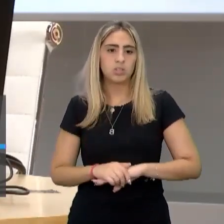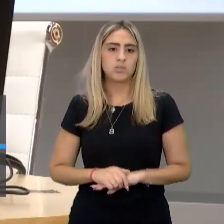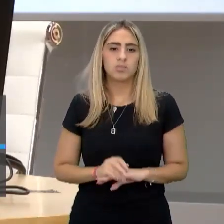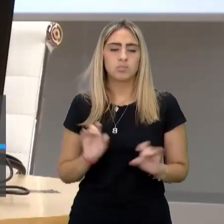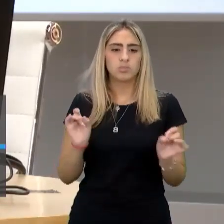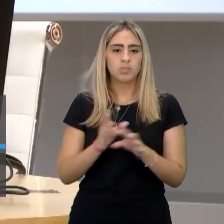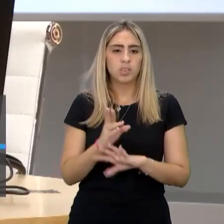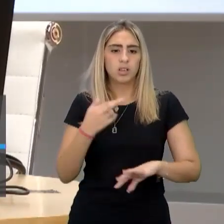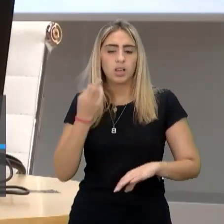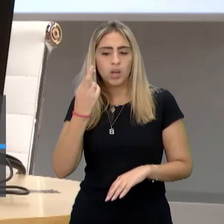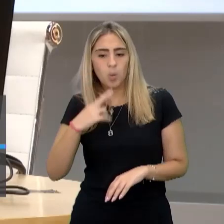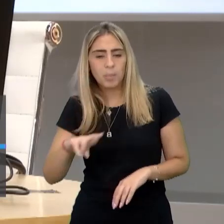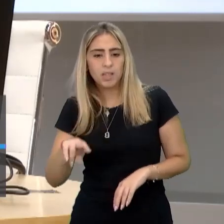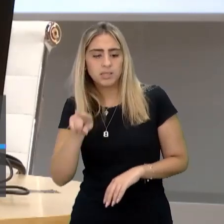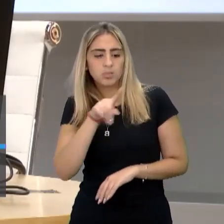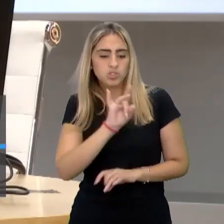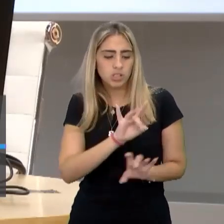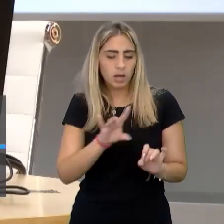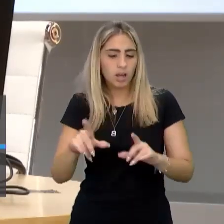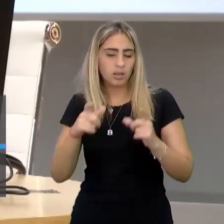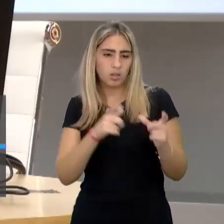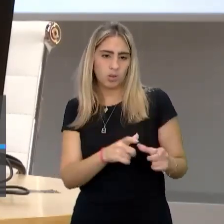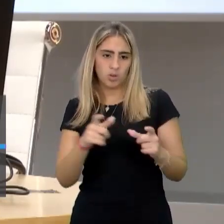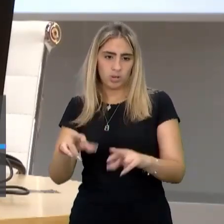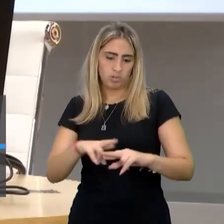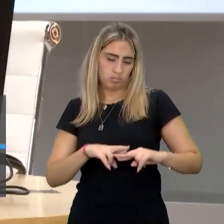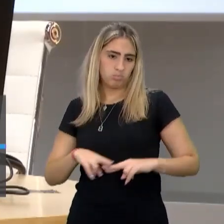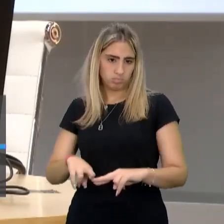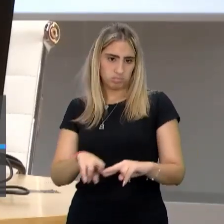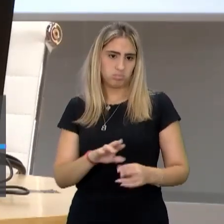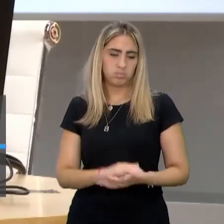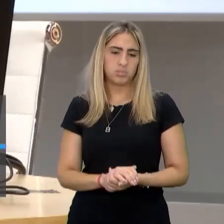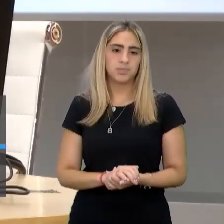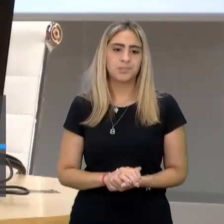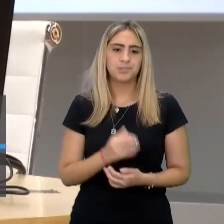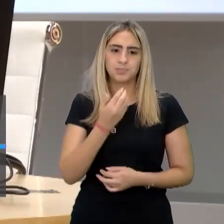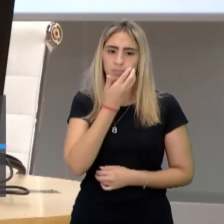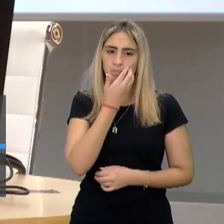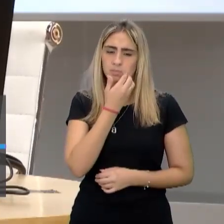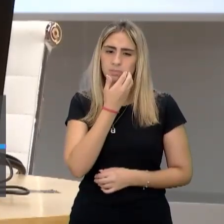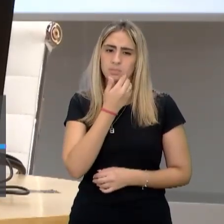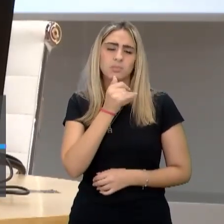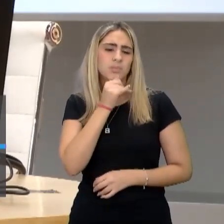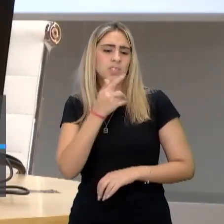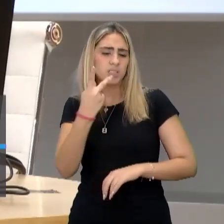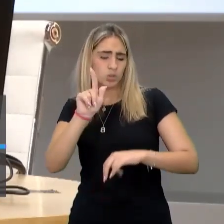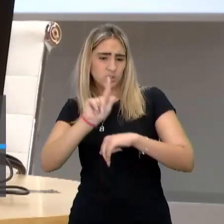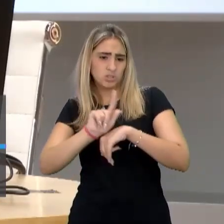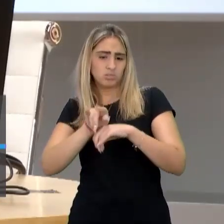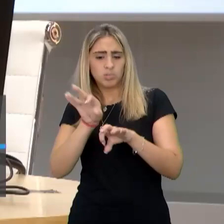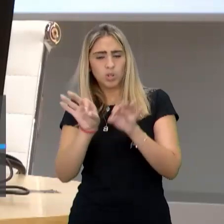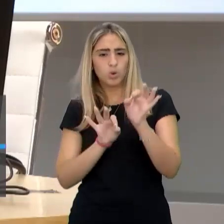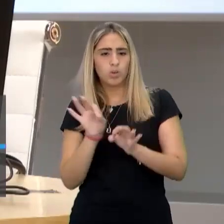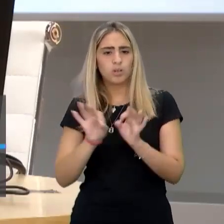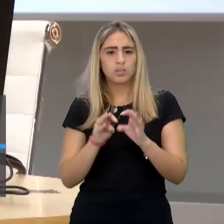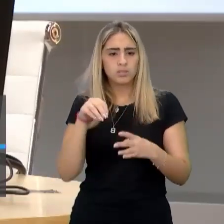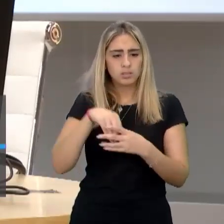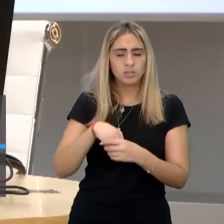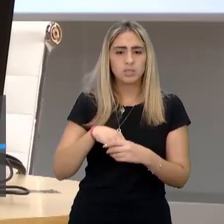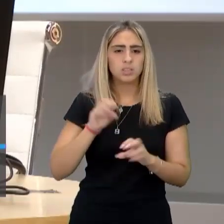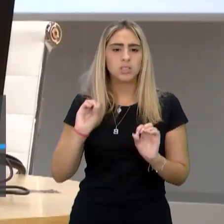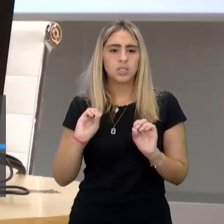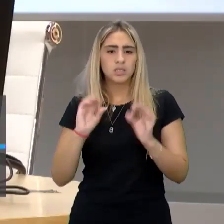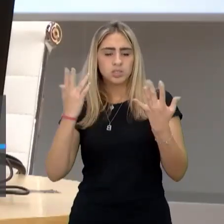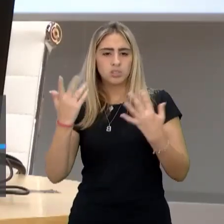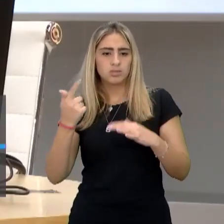a recuperação em cada área. Então, também é um alinhamento horizontal. O trio gestor, por exemplo, ele se organiza entre si para resolver